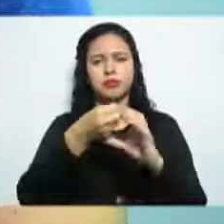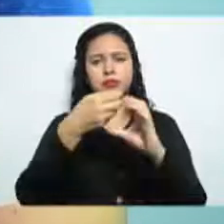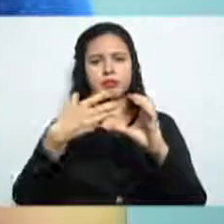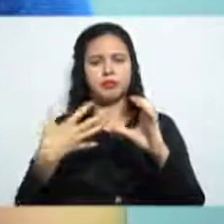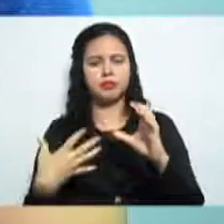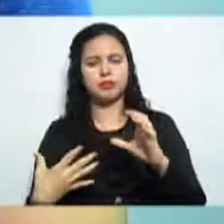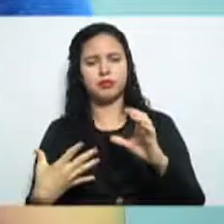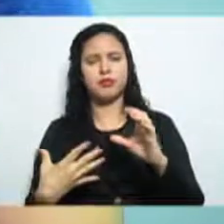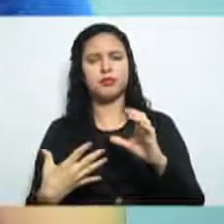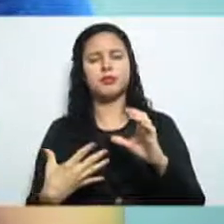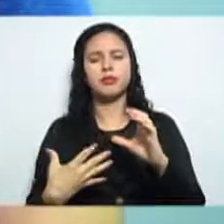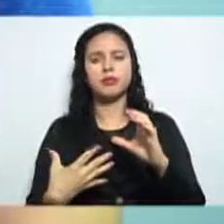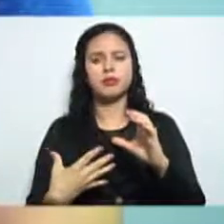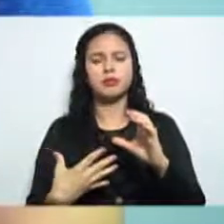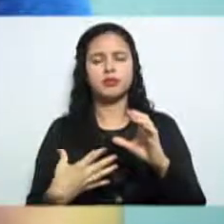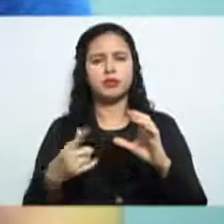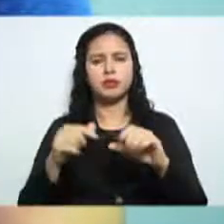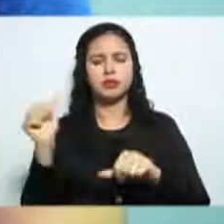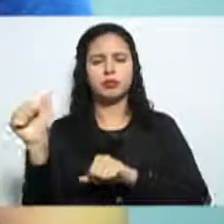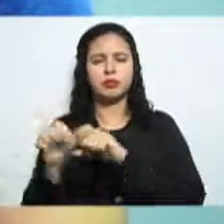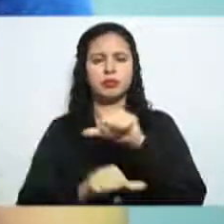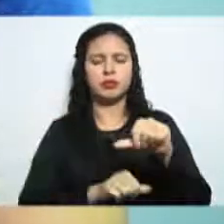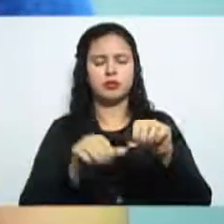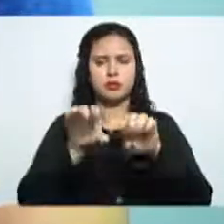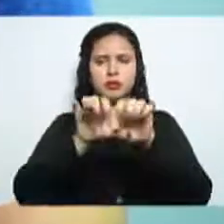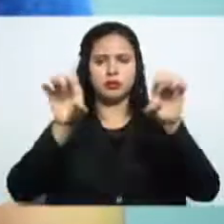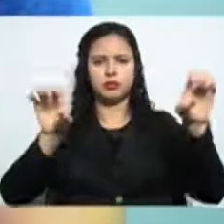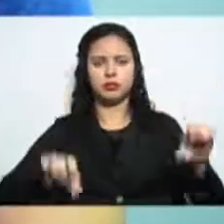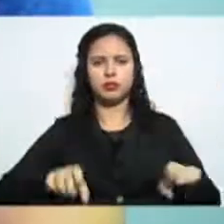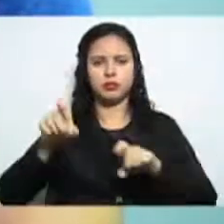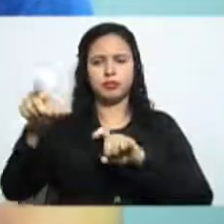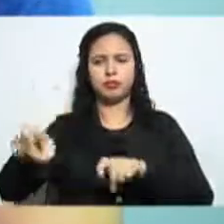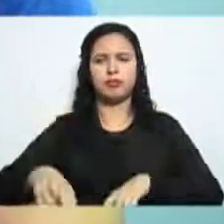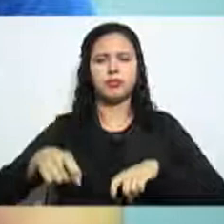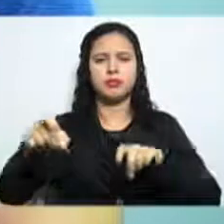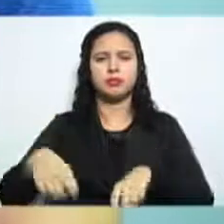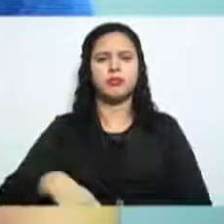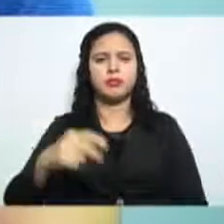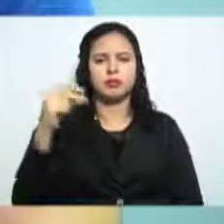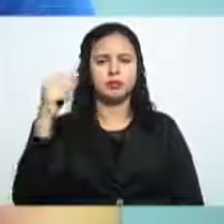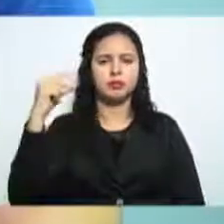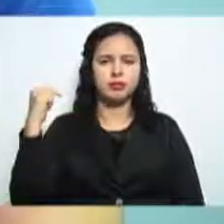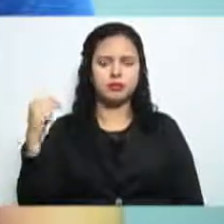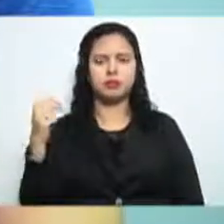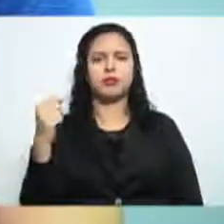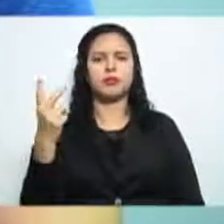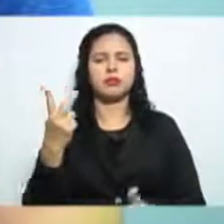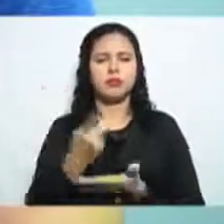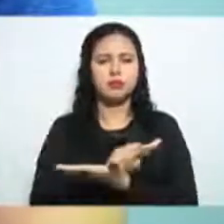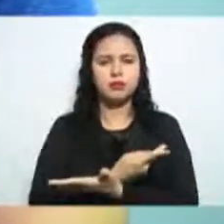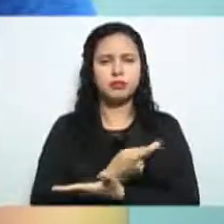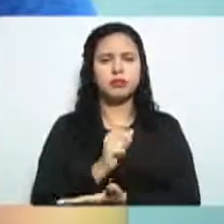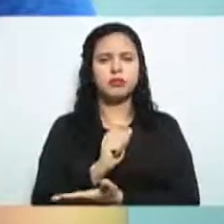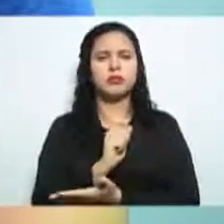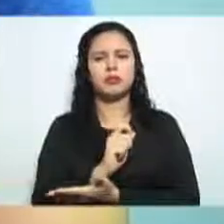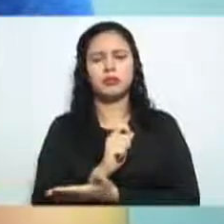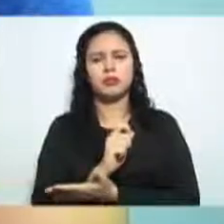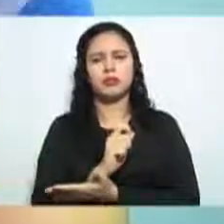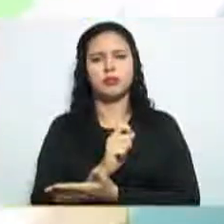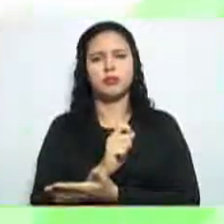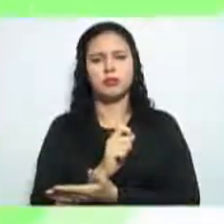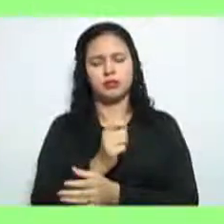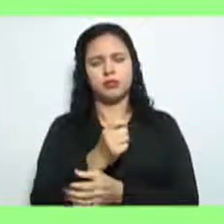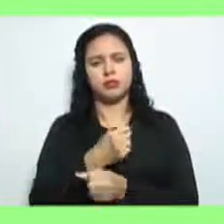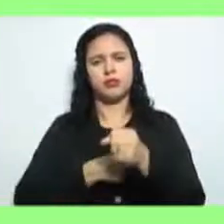caracterizado por uma mudança estrutural, né, da agricultura que se praticava na época. Isso ocorreu a partir da década de